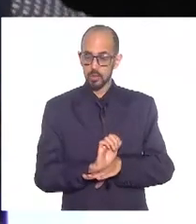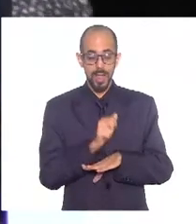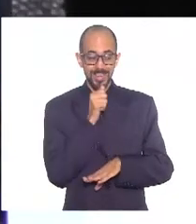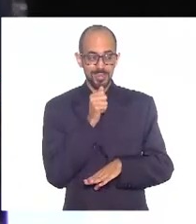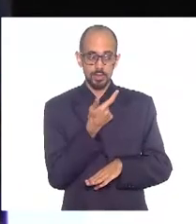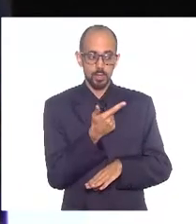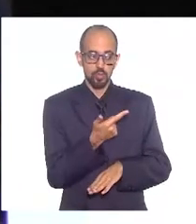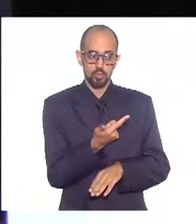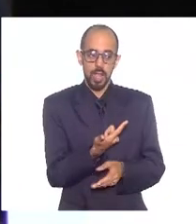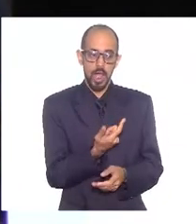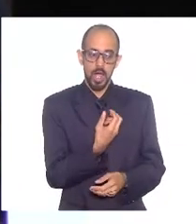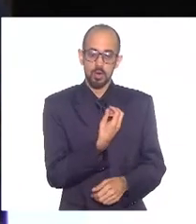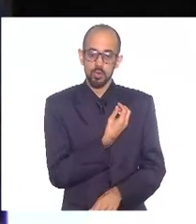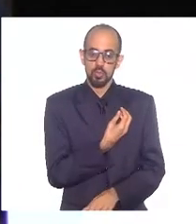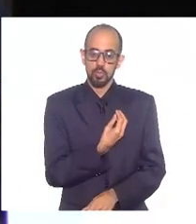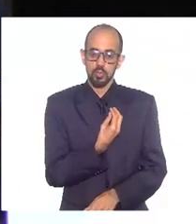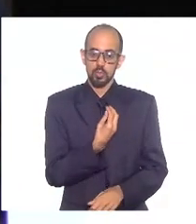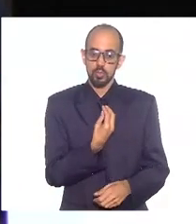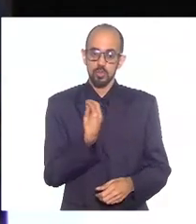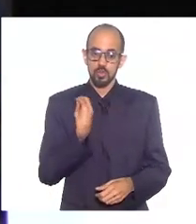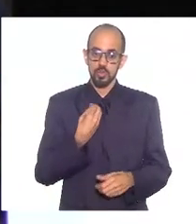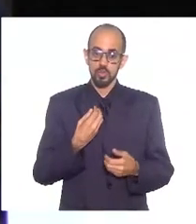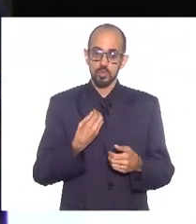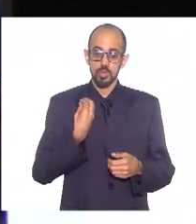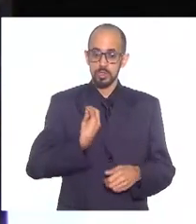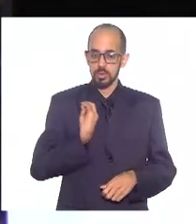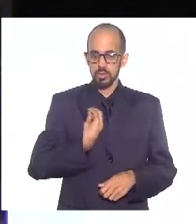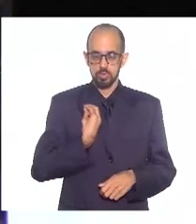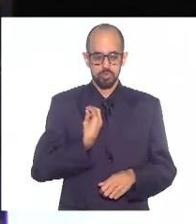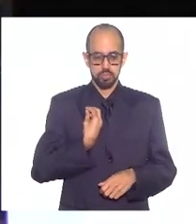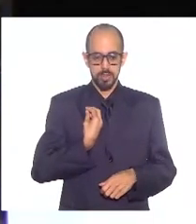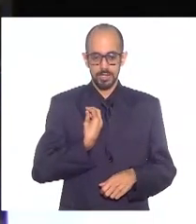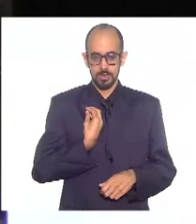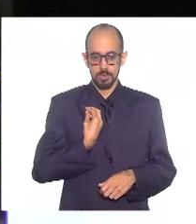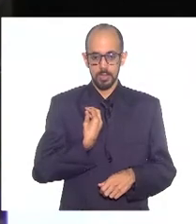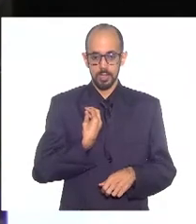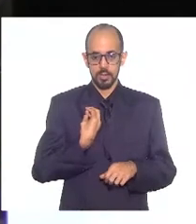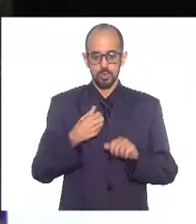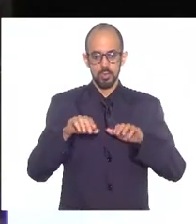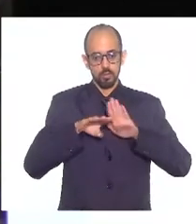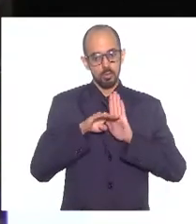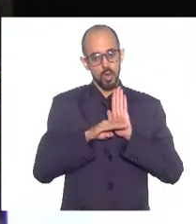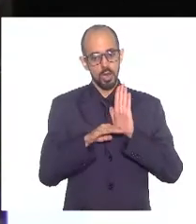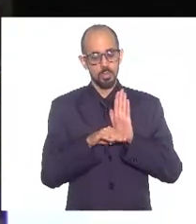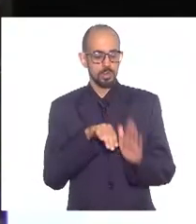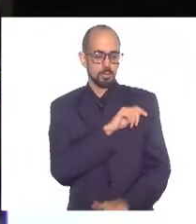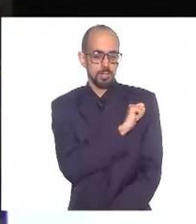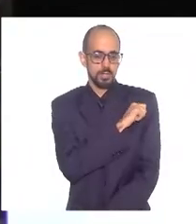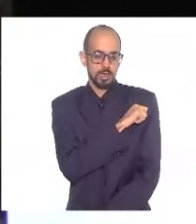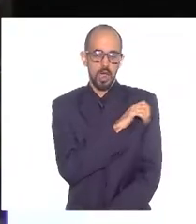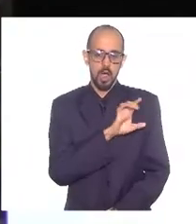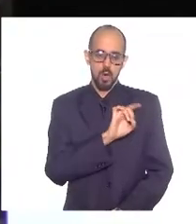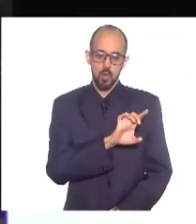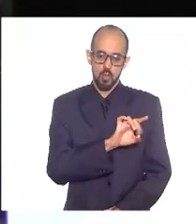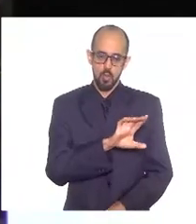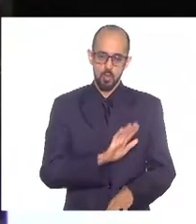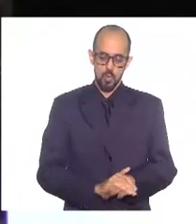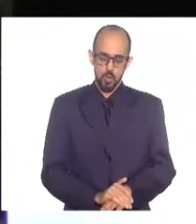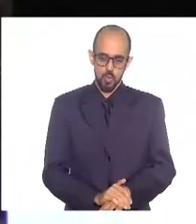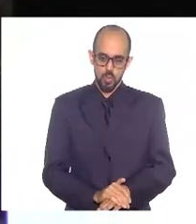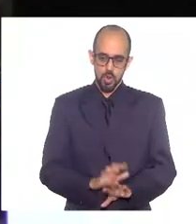Passou setembro de 20 e agora, com a manifestação de vontade, temos ainda que